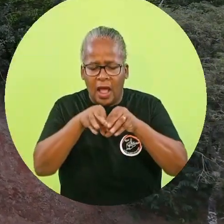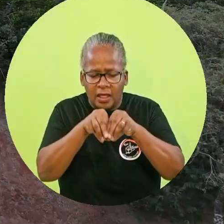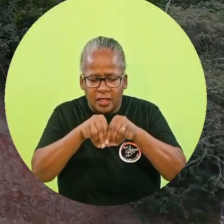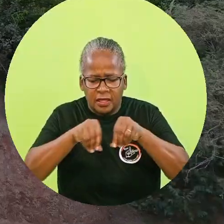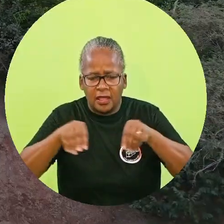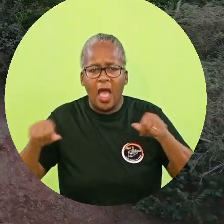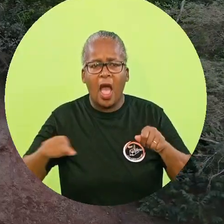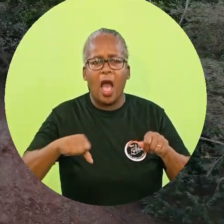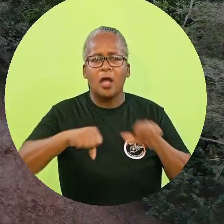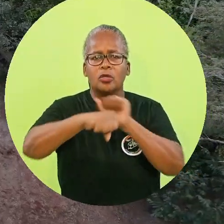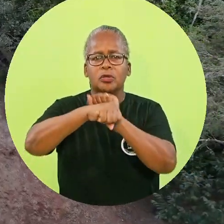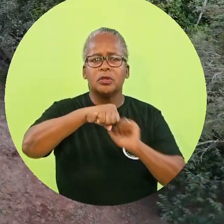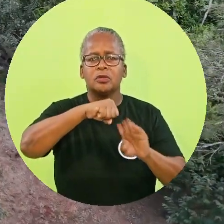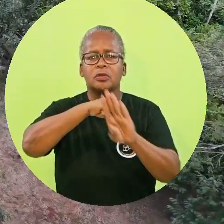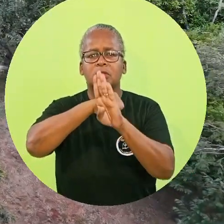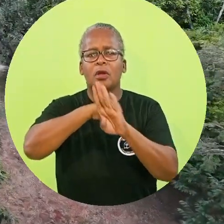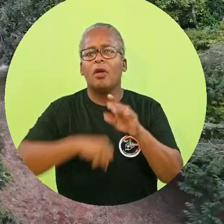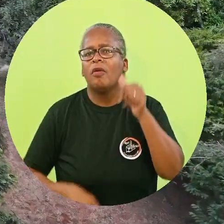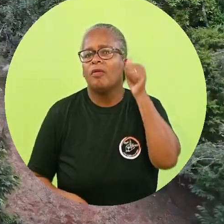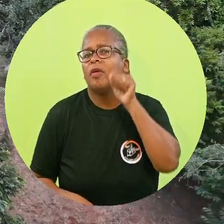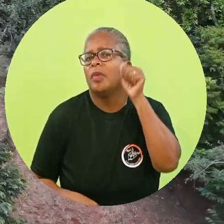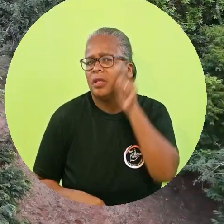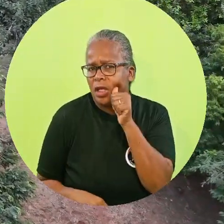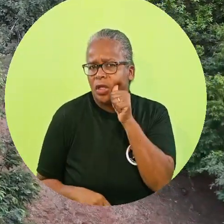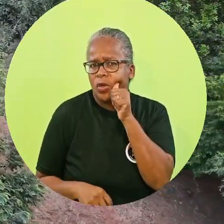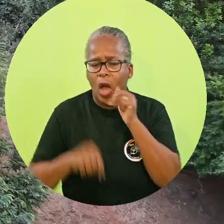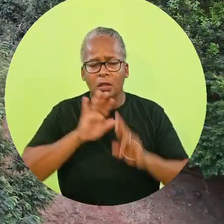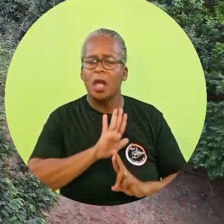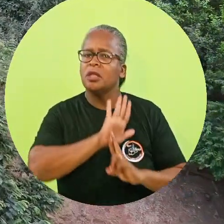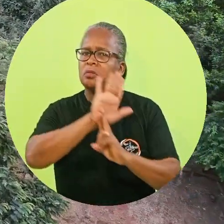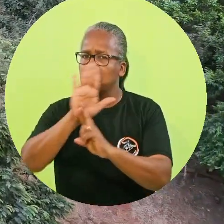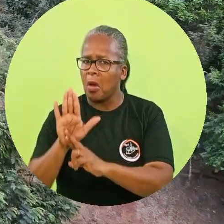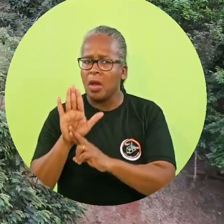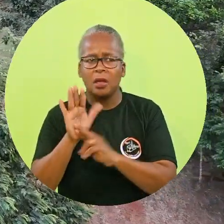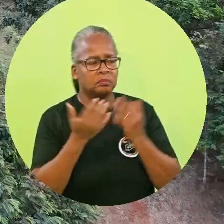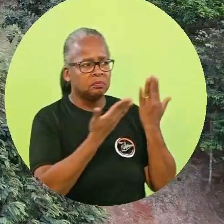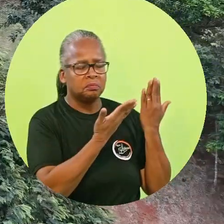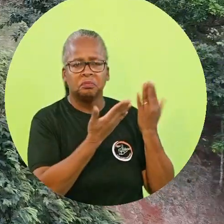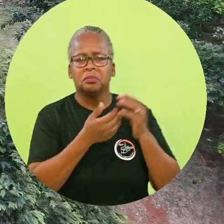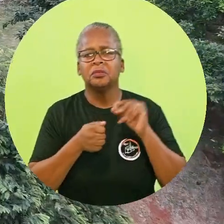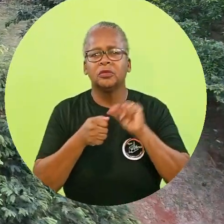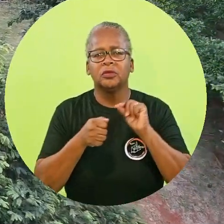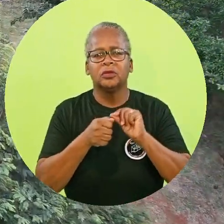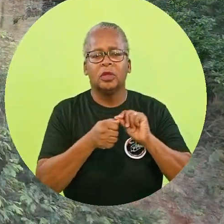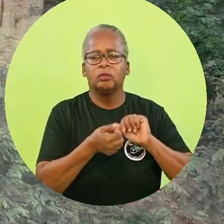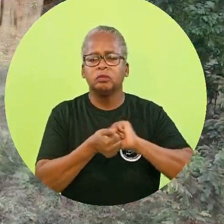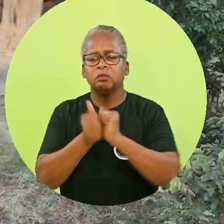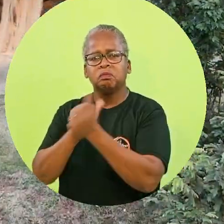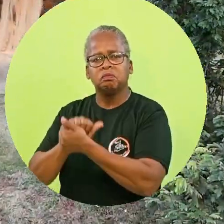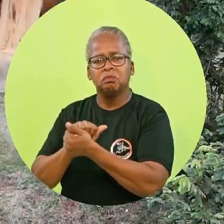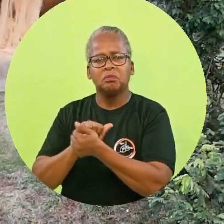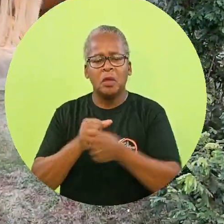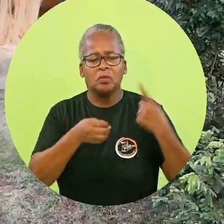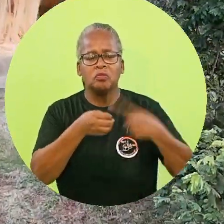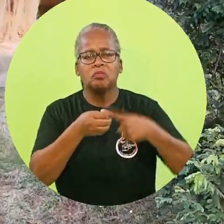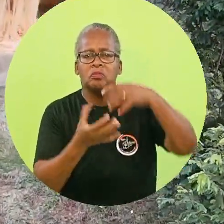Terra, substantivo feminino. A exposição Tramas da Terra rompe barreiras com o eixo central da cidade e